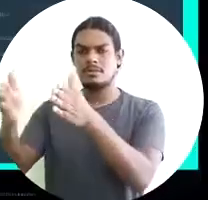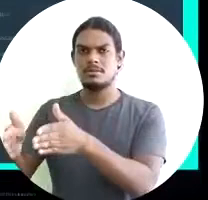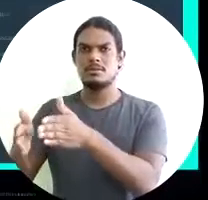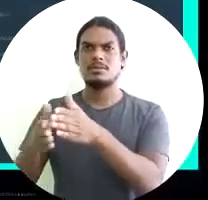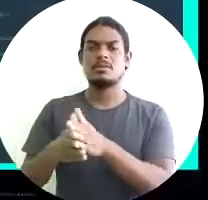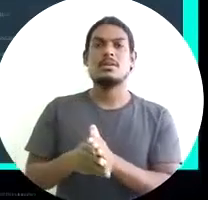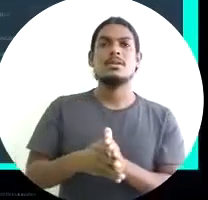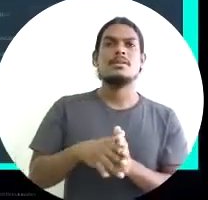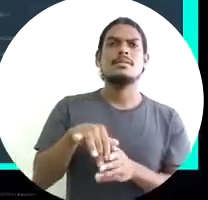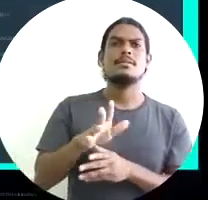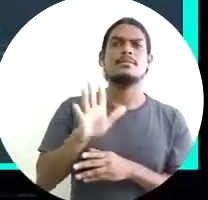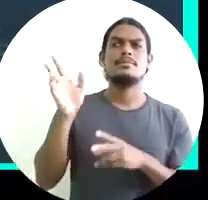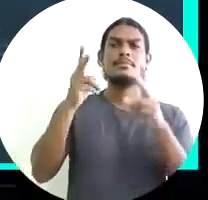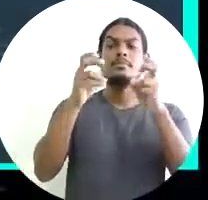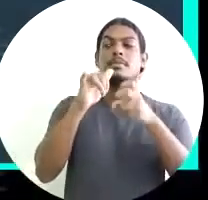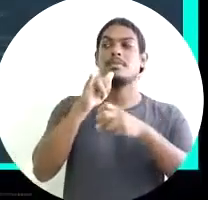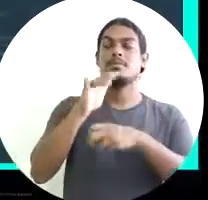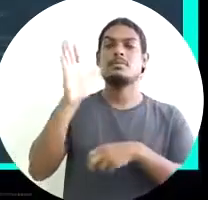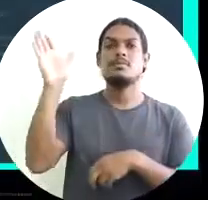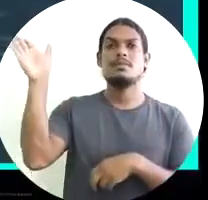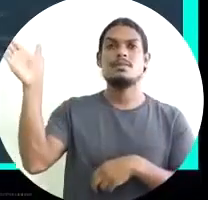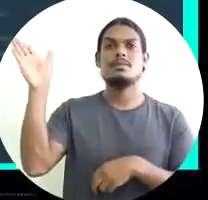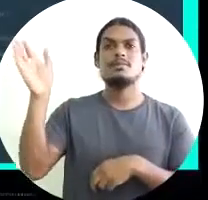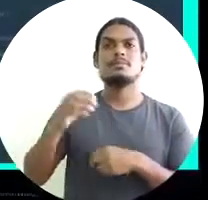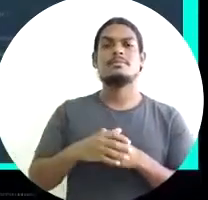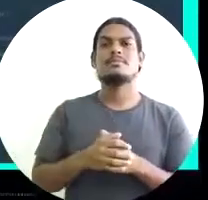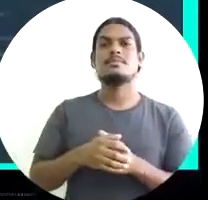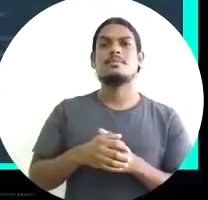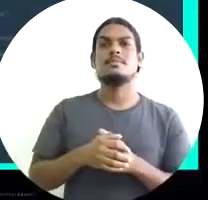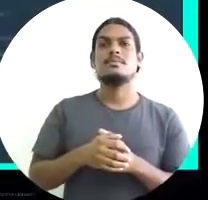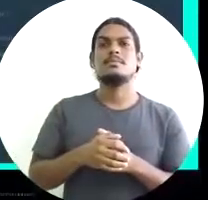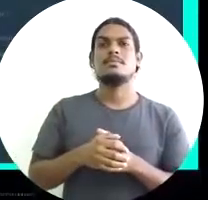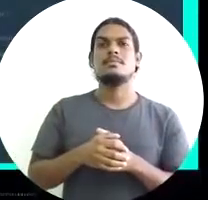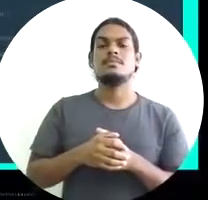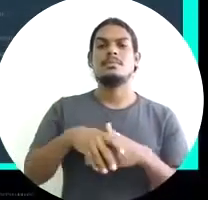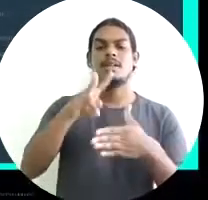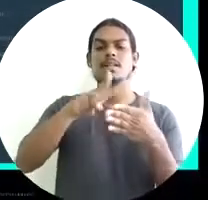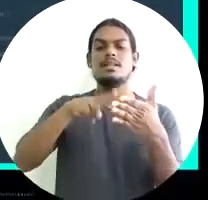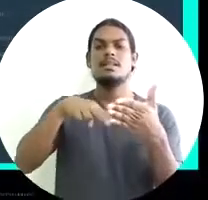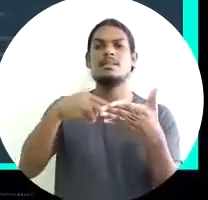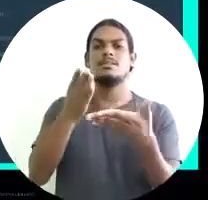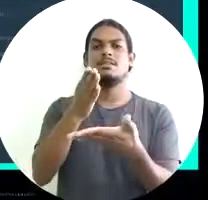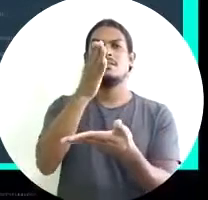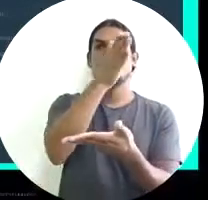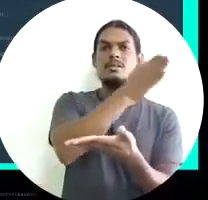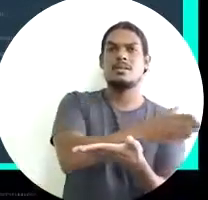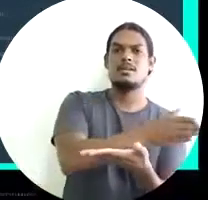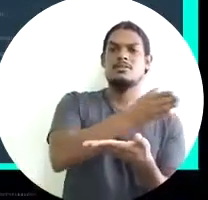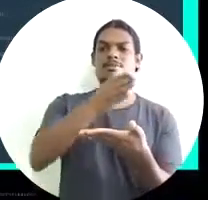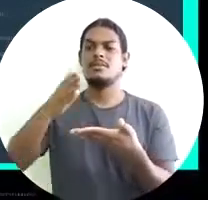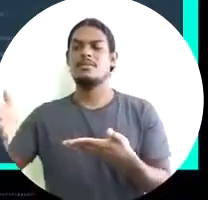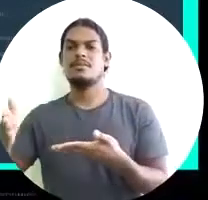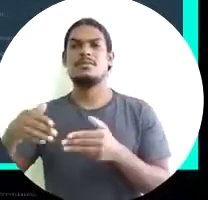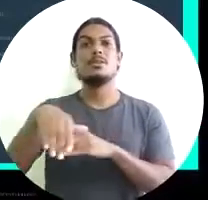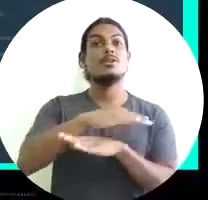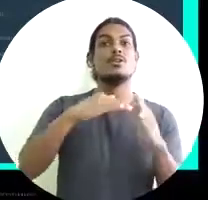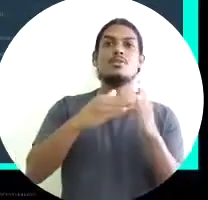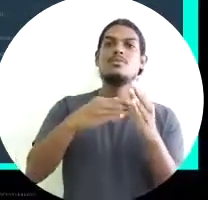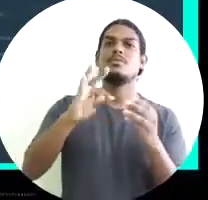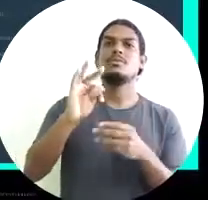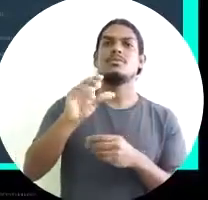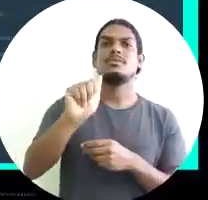observe aí no exemplo que temos, e ela é lida de trás para frente. Então, todas as tags